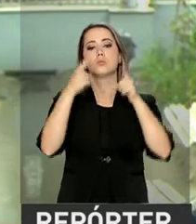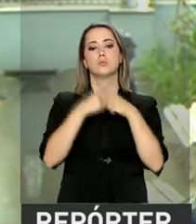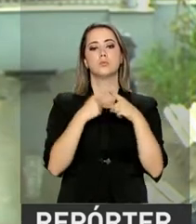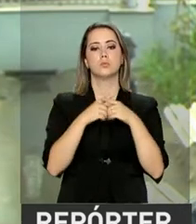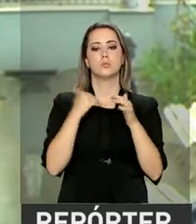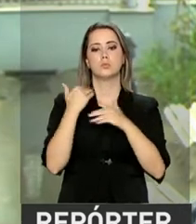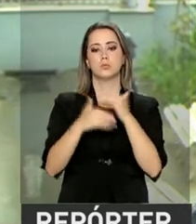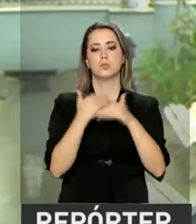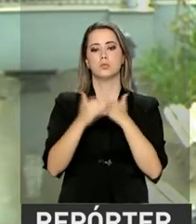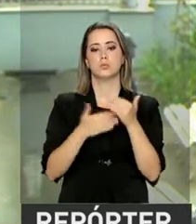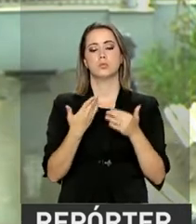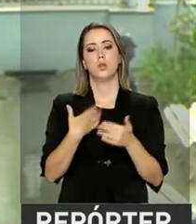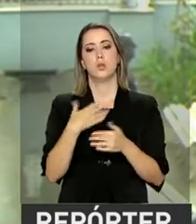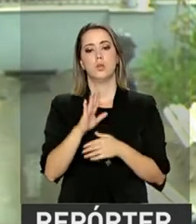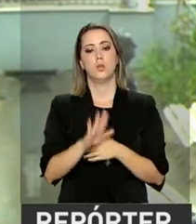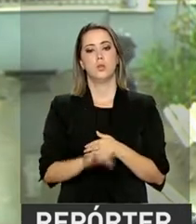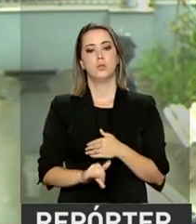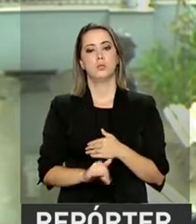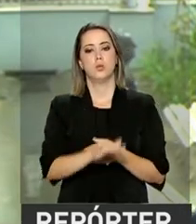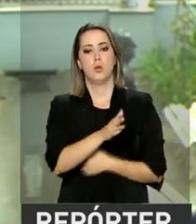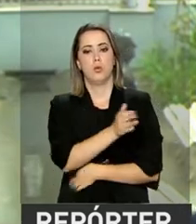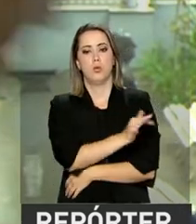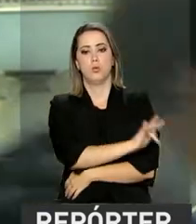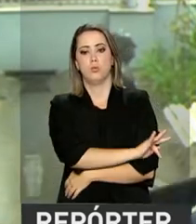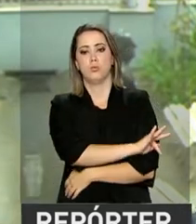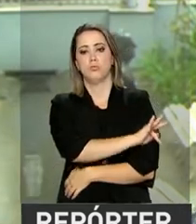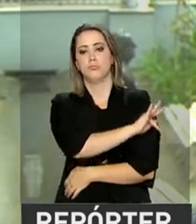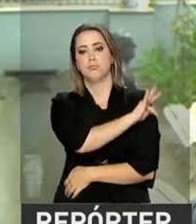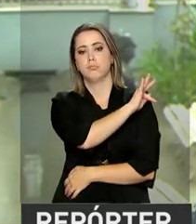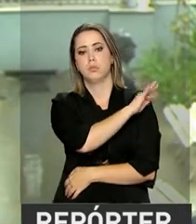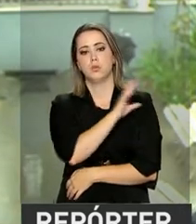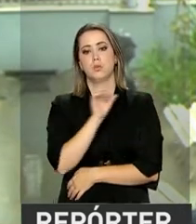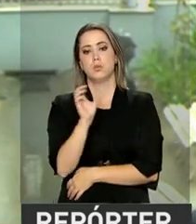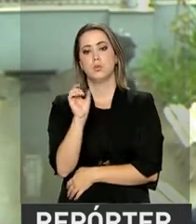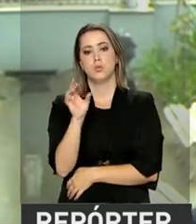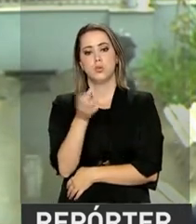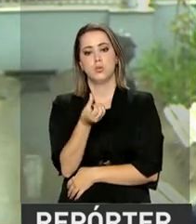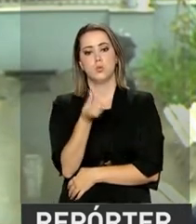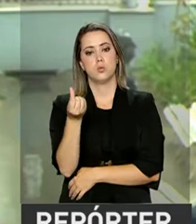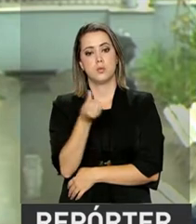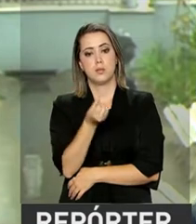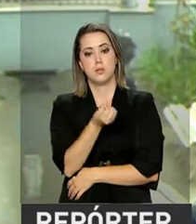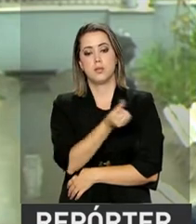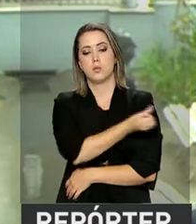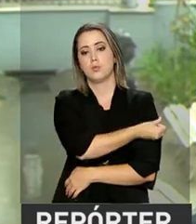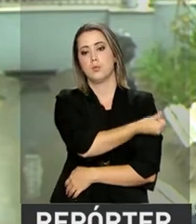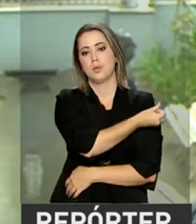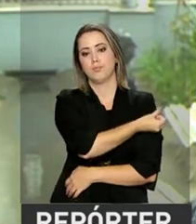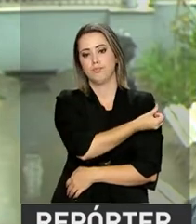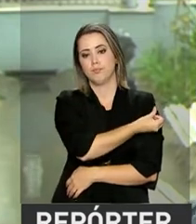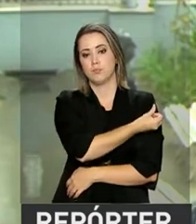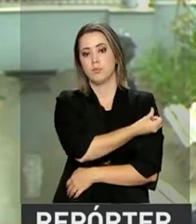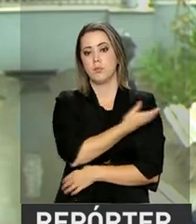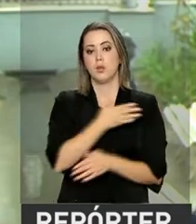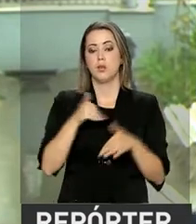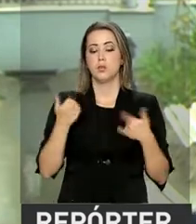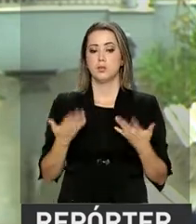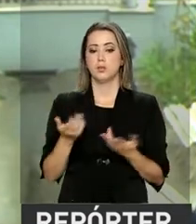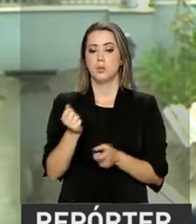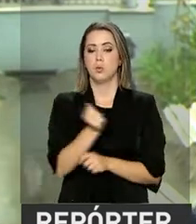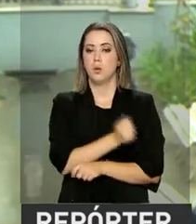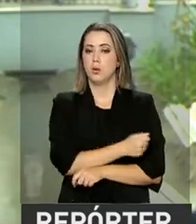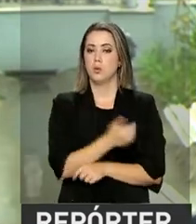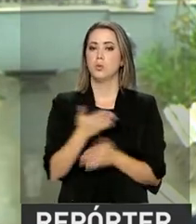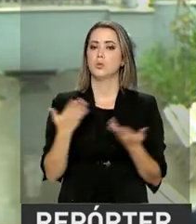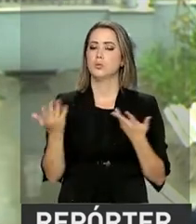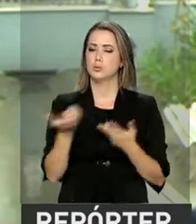ao longo do ensino fundamental, essa ciência só é abordada no sexto ano, né? Então, o estudante que busca essa atividade,